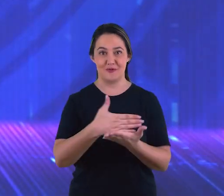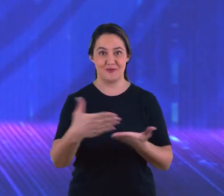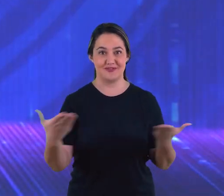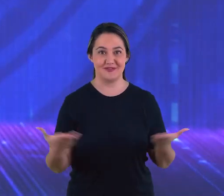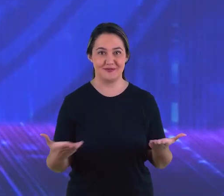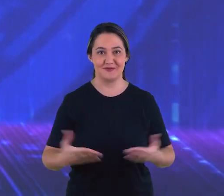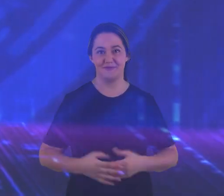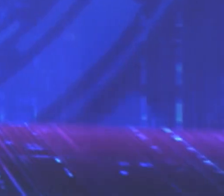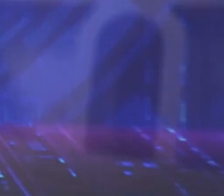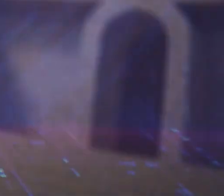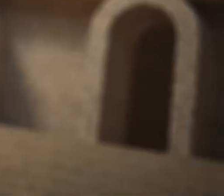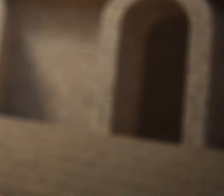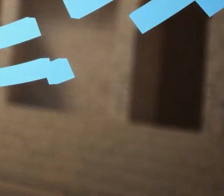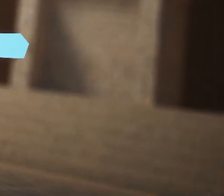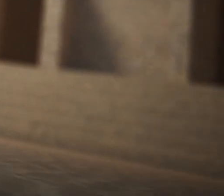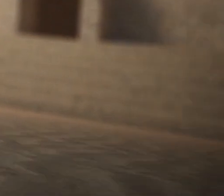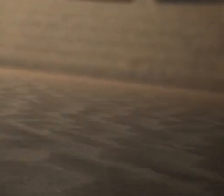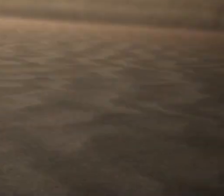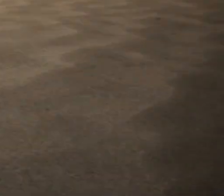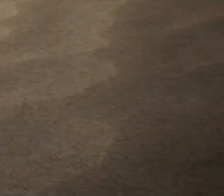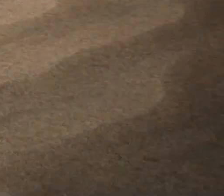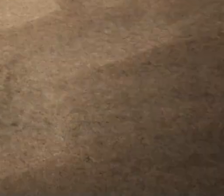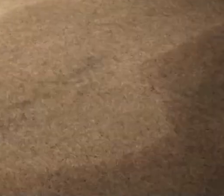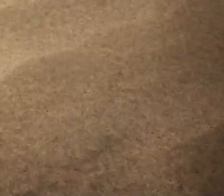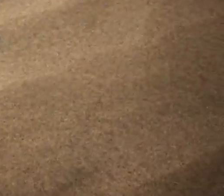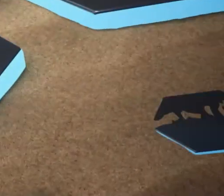começando, fica aí.